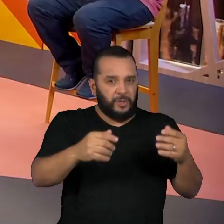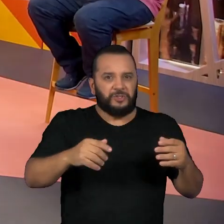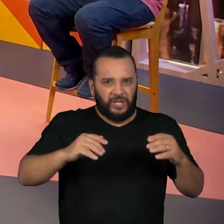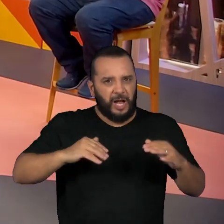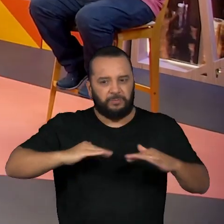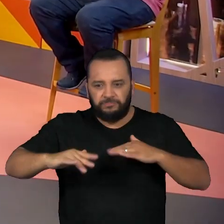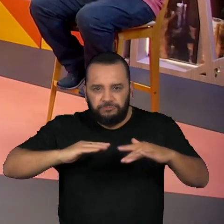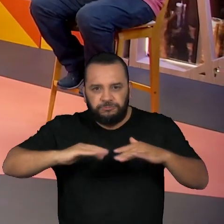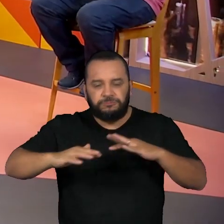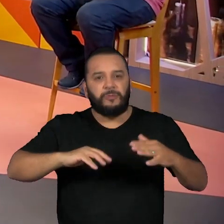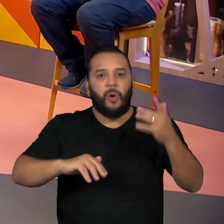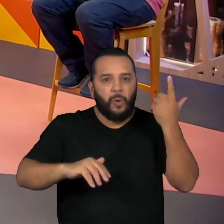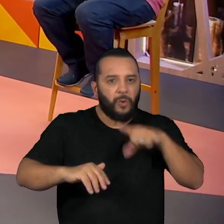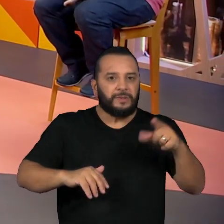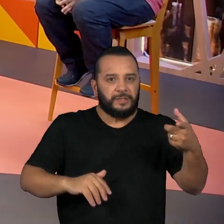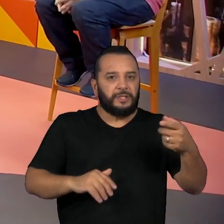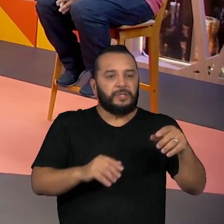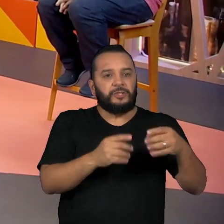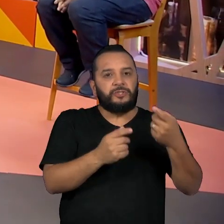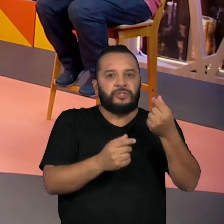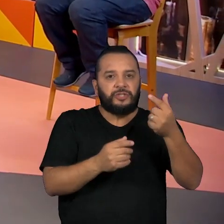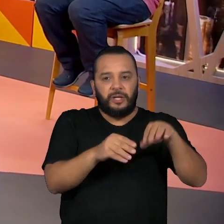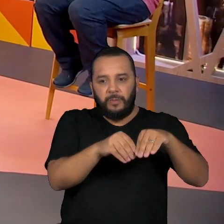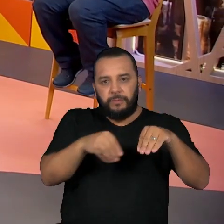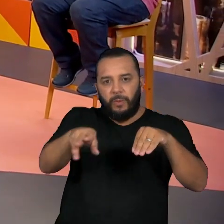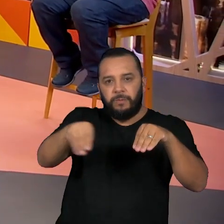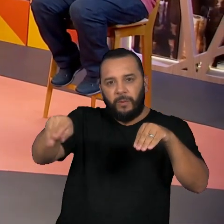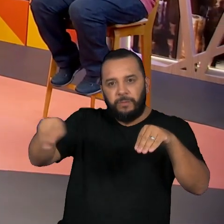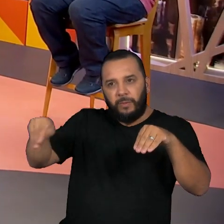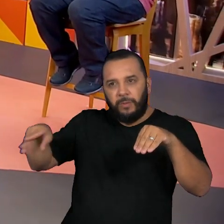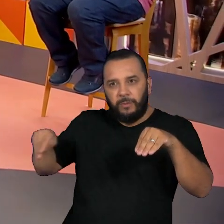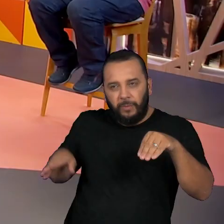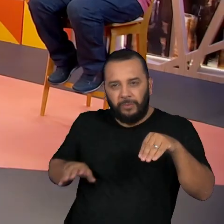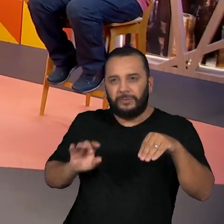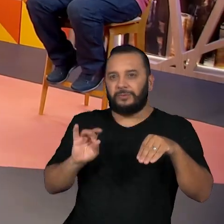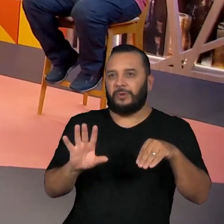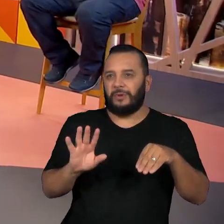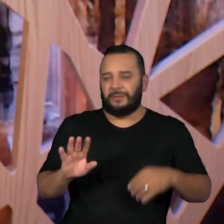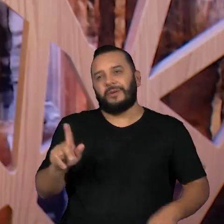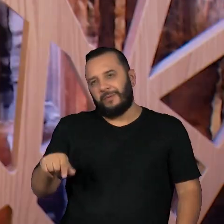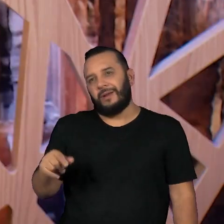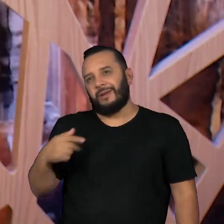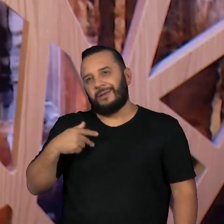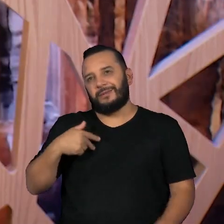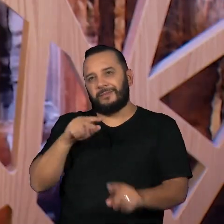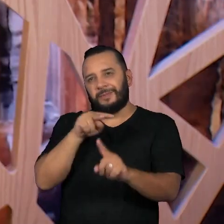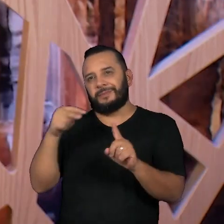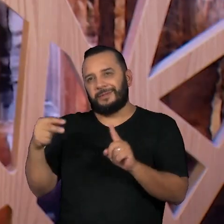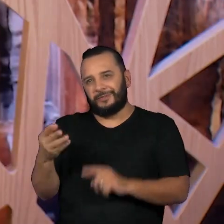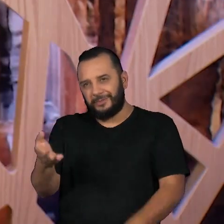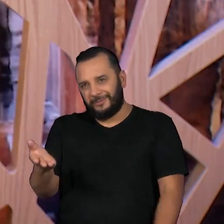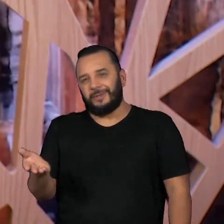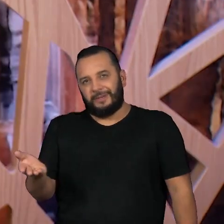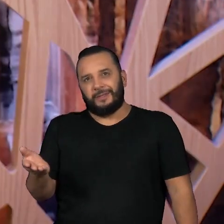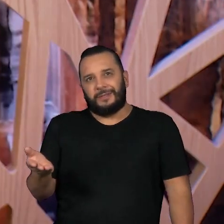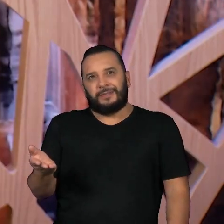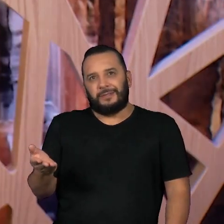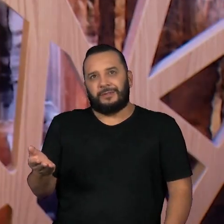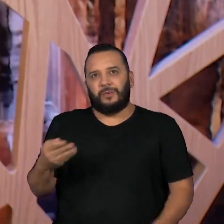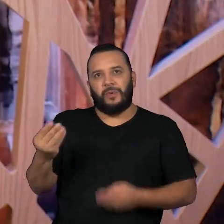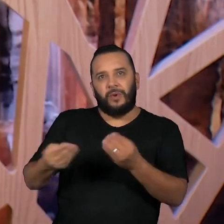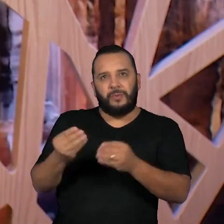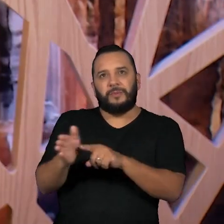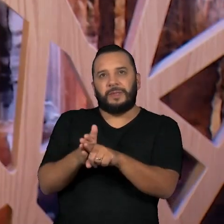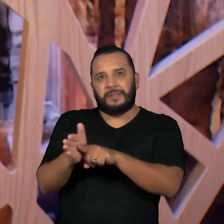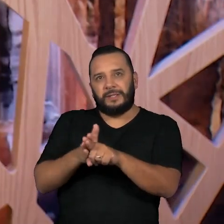cima para que democratizasse o acesso. Então, o Observatório traz um pouco esse olhar, essa perspectiva de